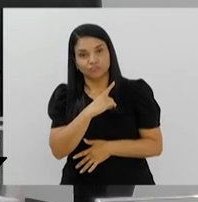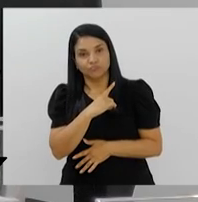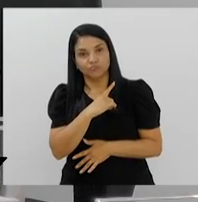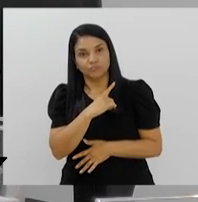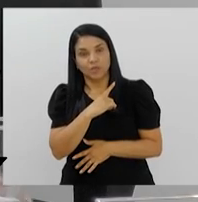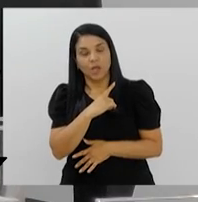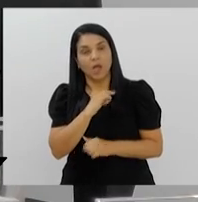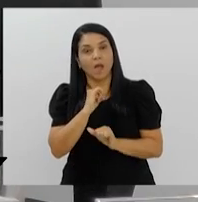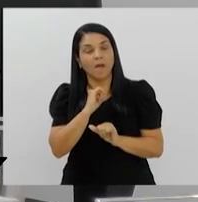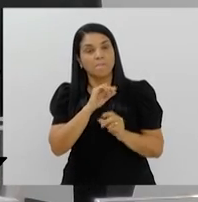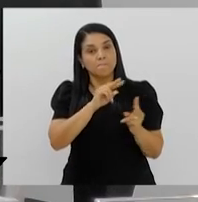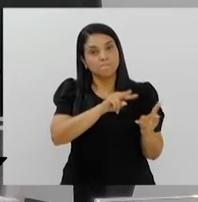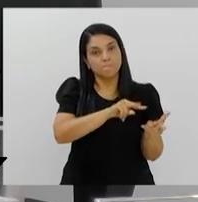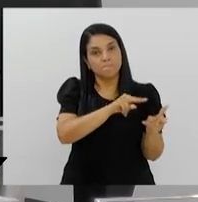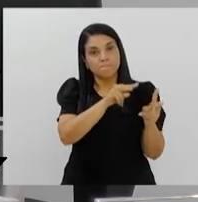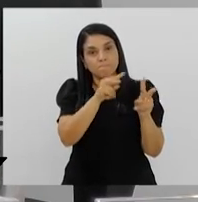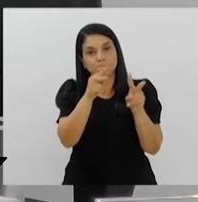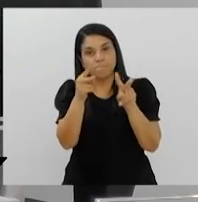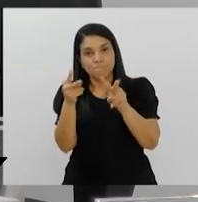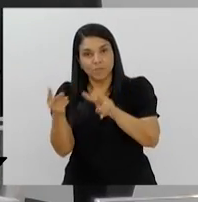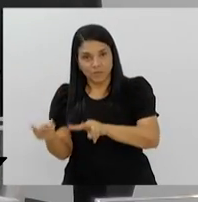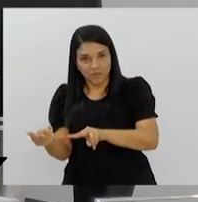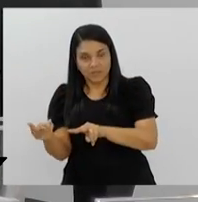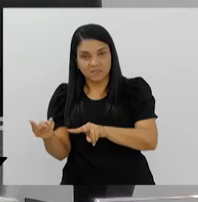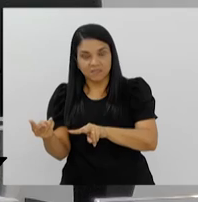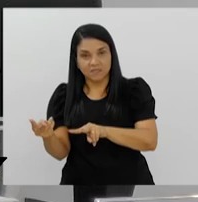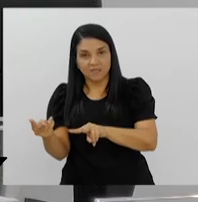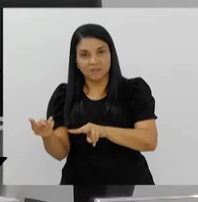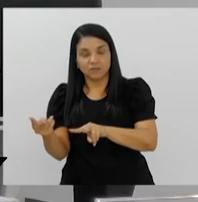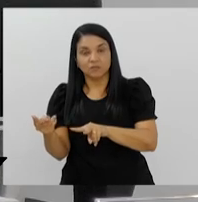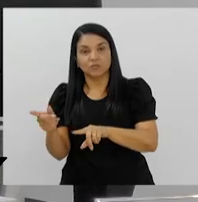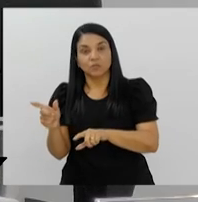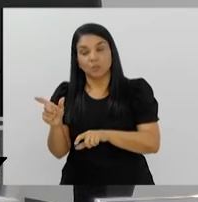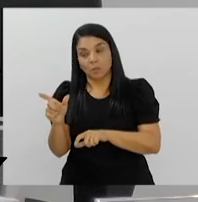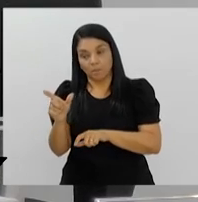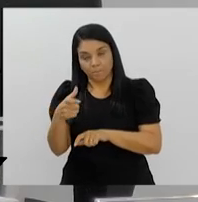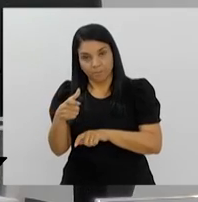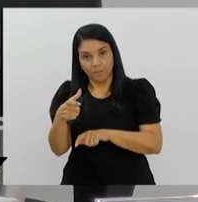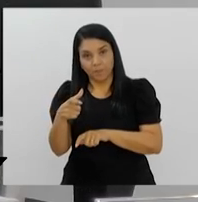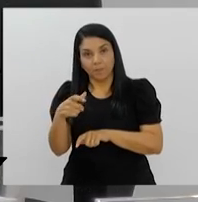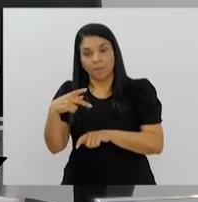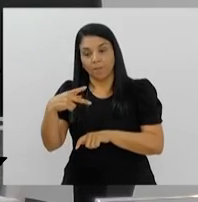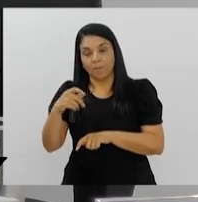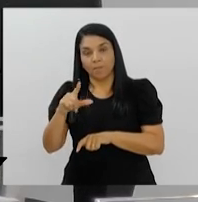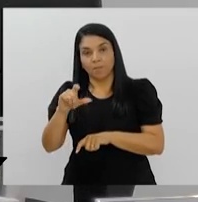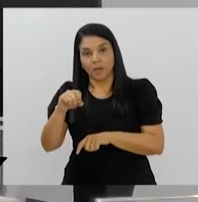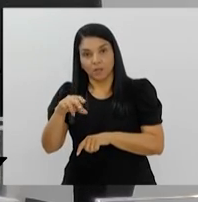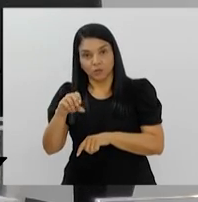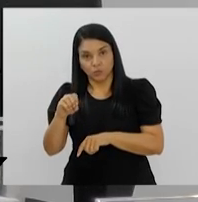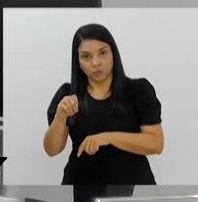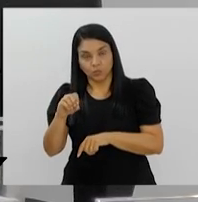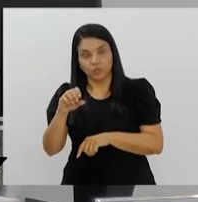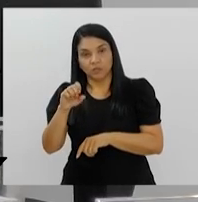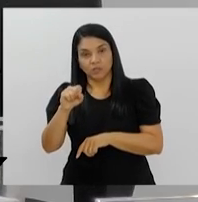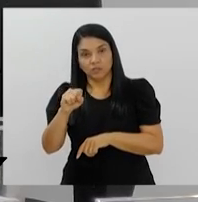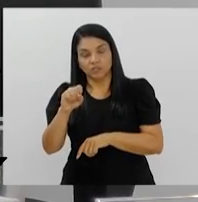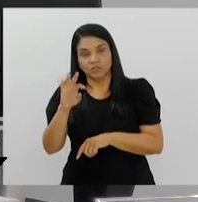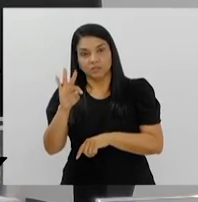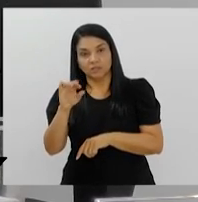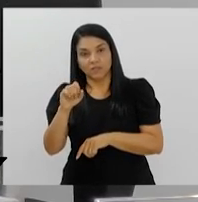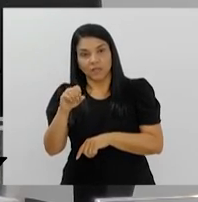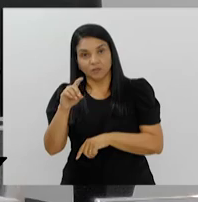a mudança do estatus do plano para os beneficiários de que forma e com